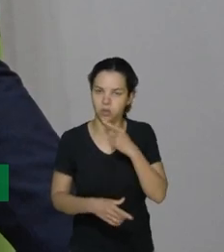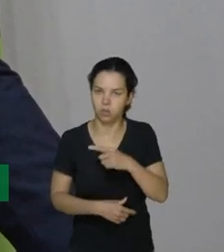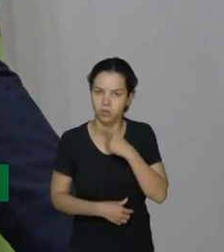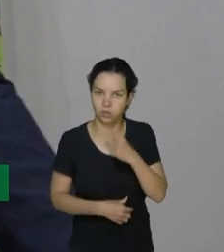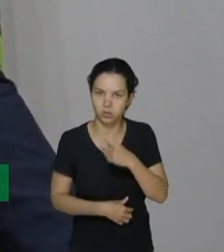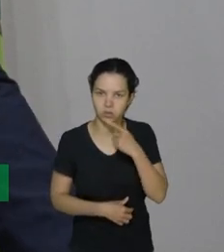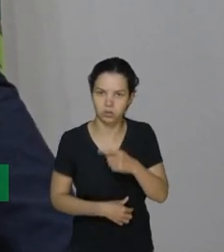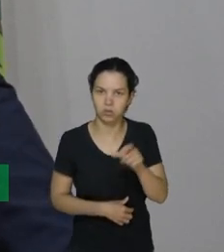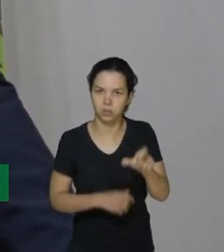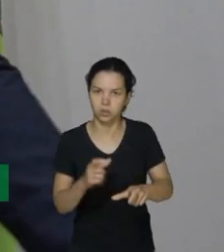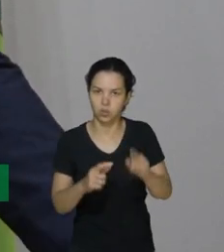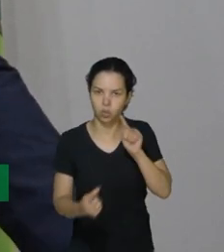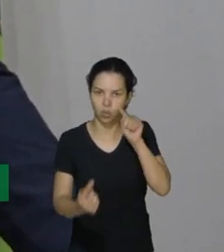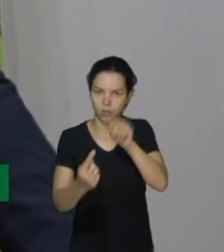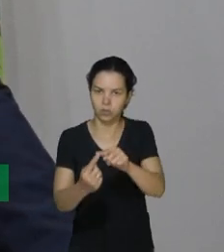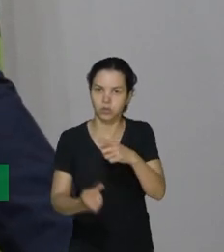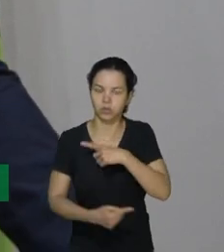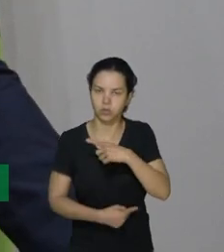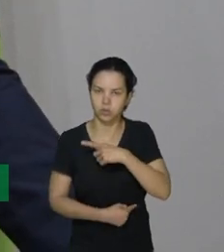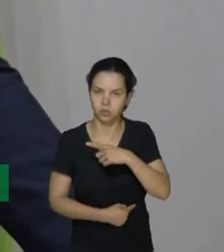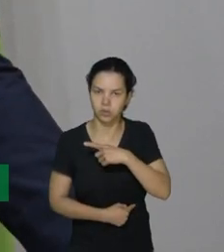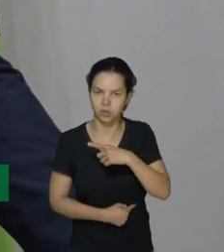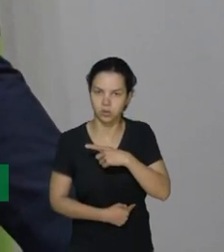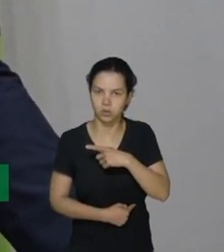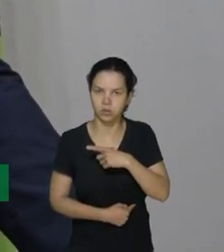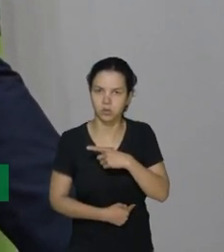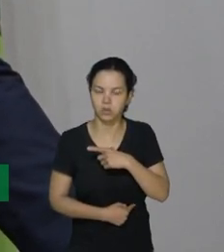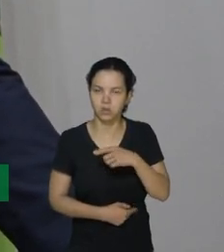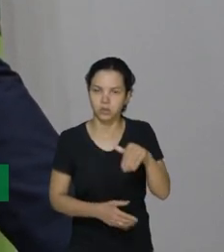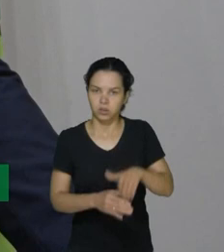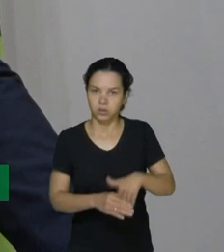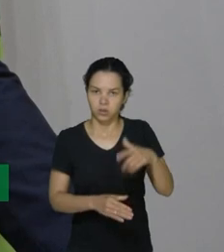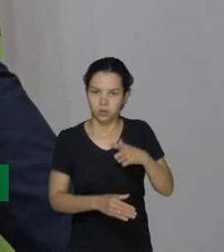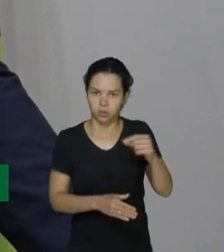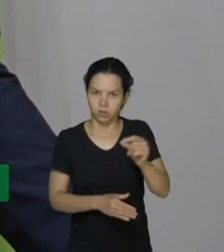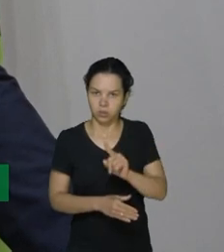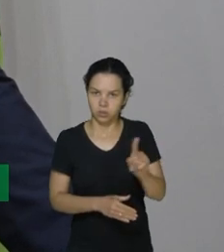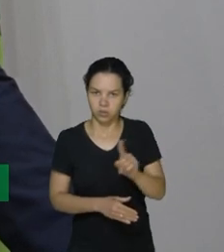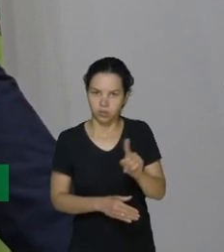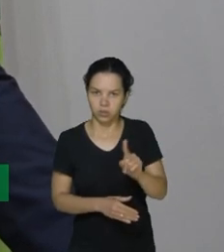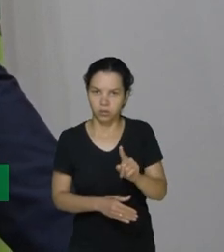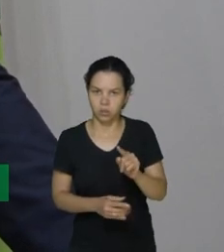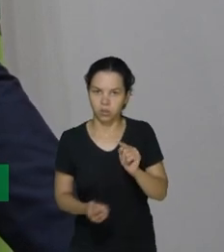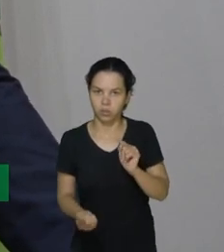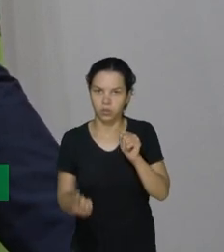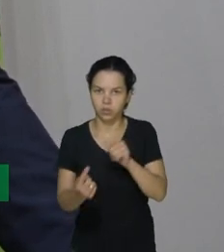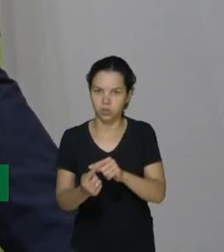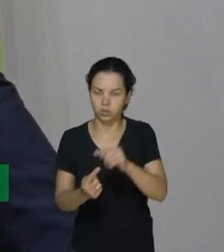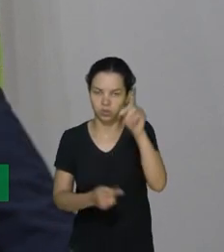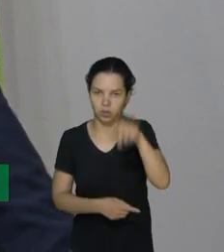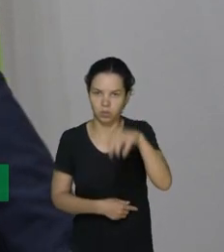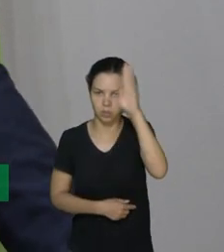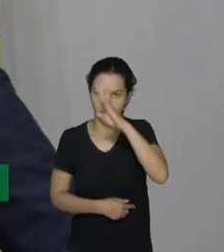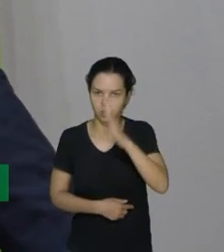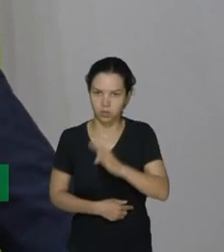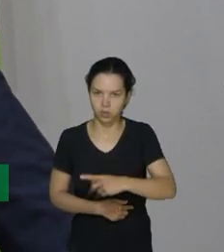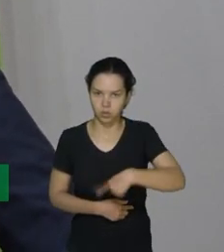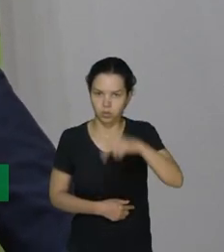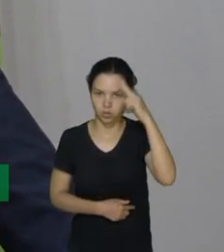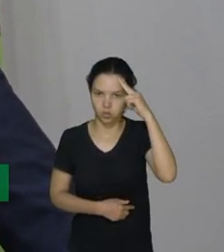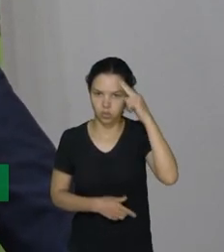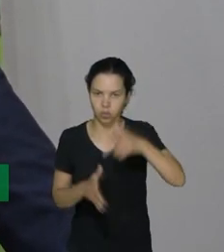Pessoas que têm um objetivo, e esse objetivo não é reeleger o seu deputado, é um objetivo chamado Brasil. Nossos sonhos são